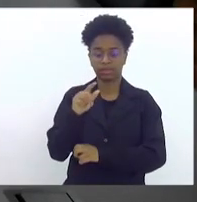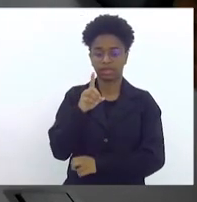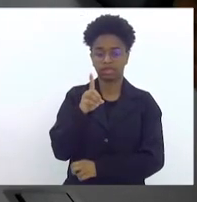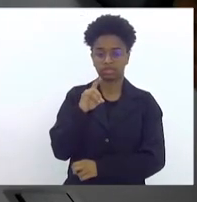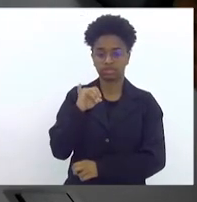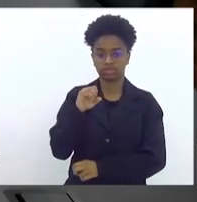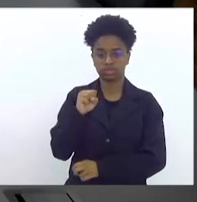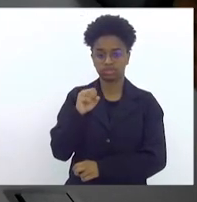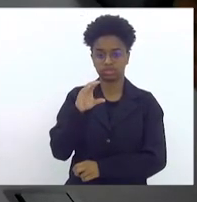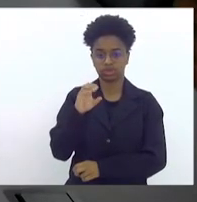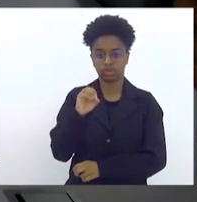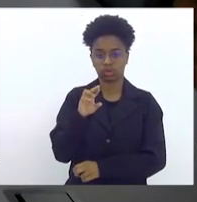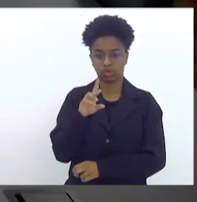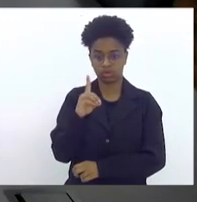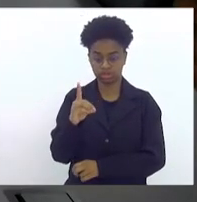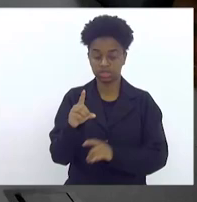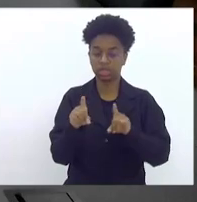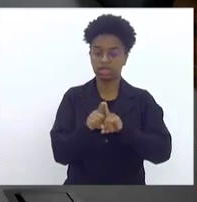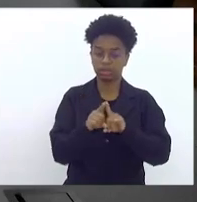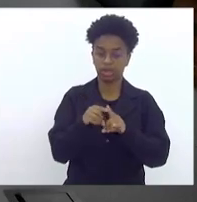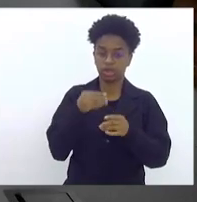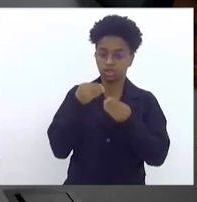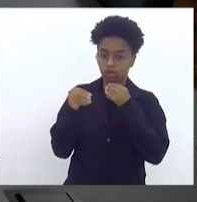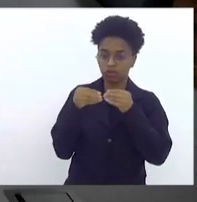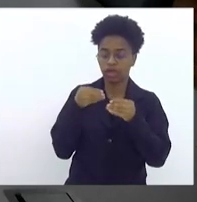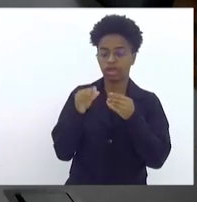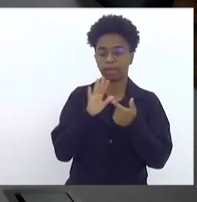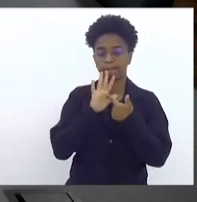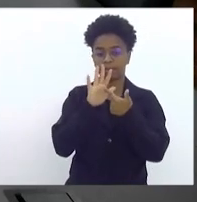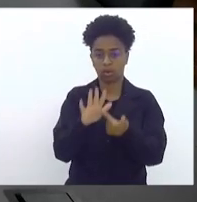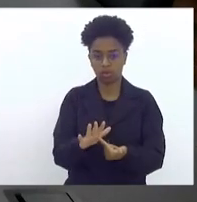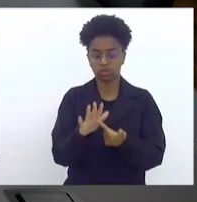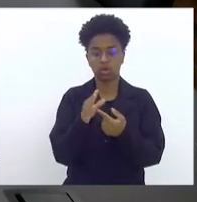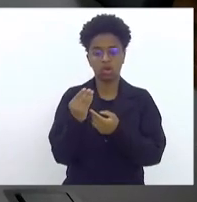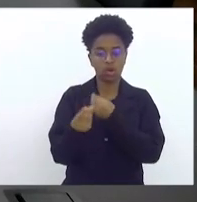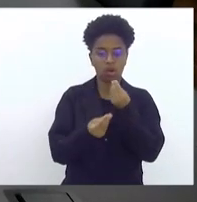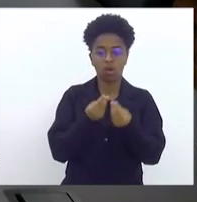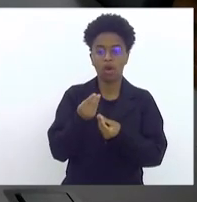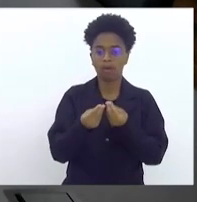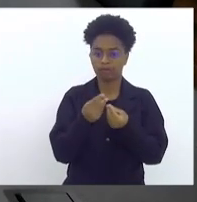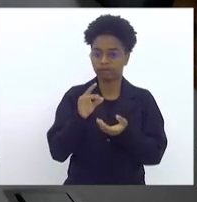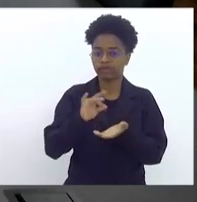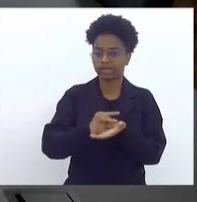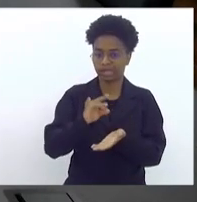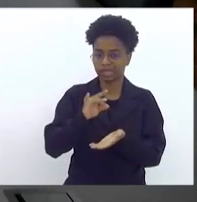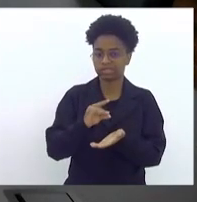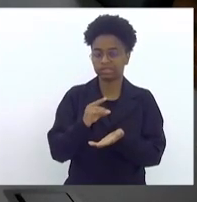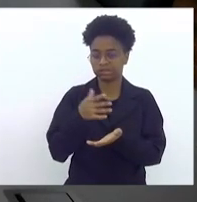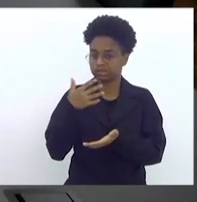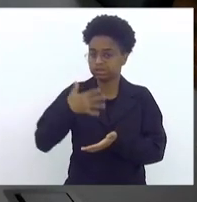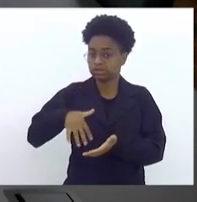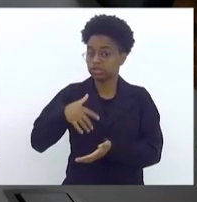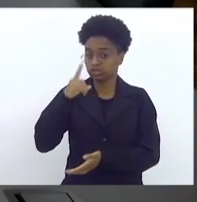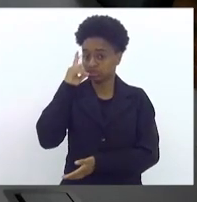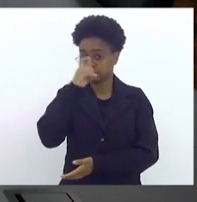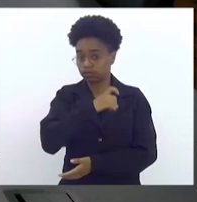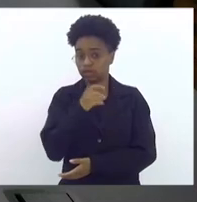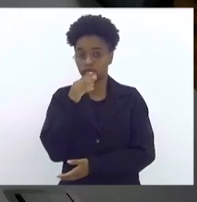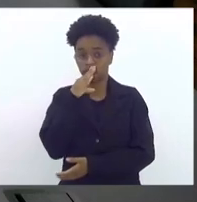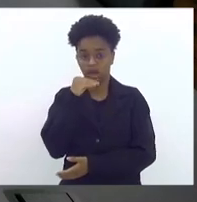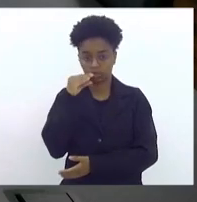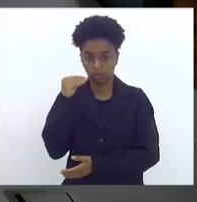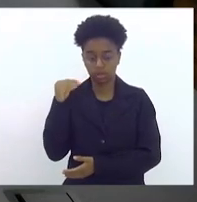saiu inclusive numa novela da TV Globo né o custo que é pessoal sentimental para aquela adolescente